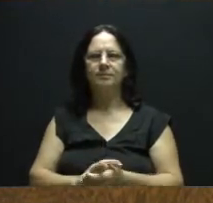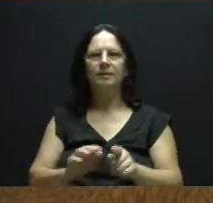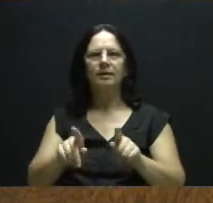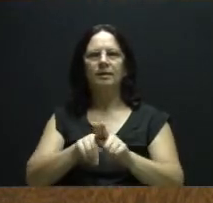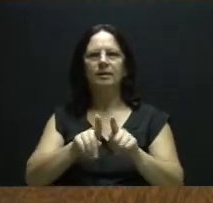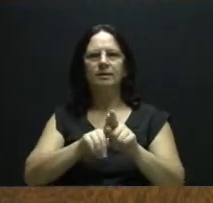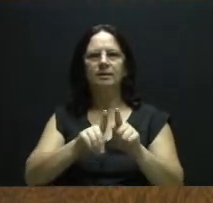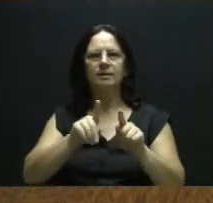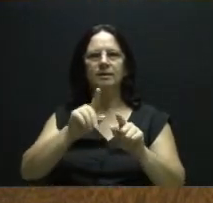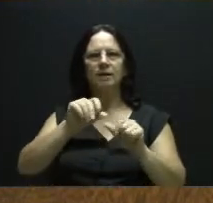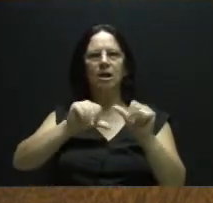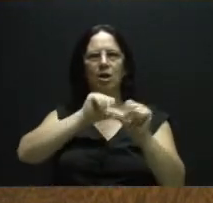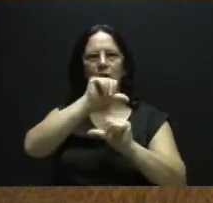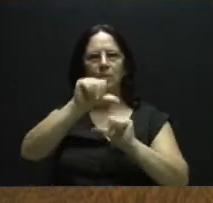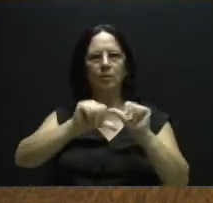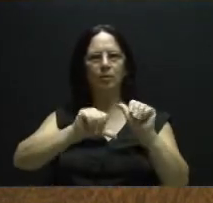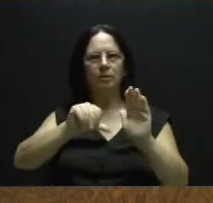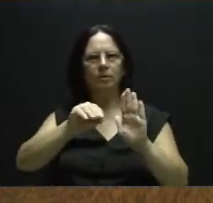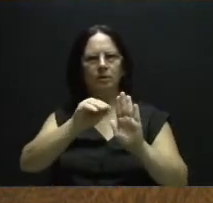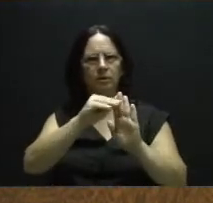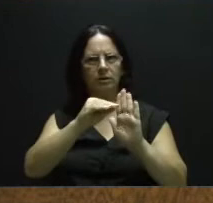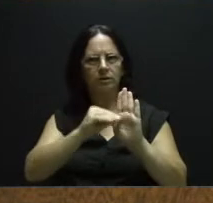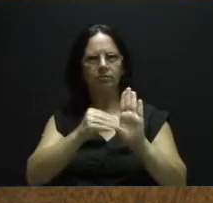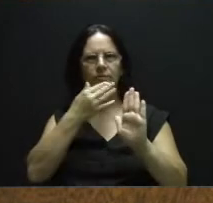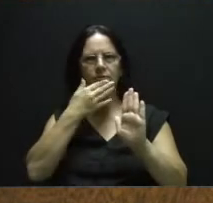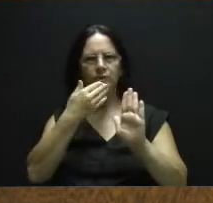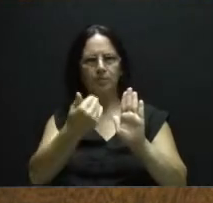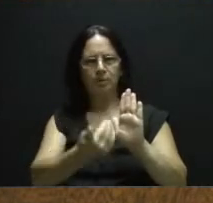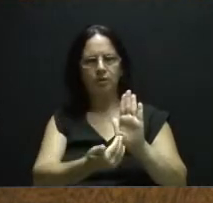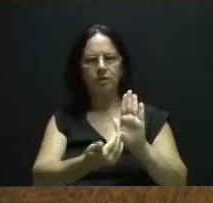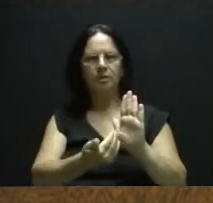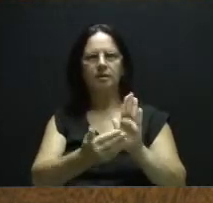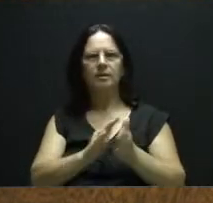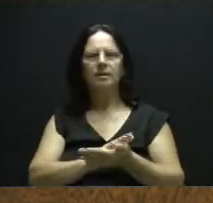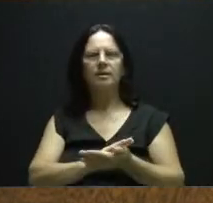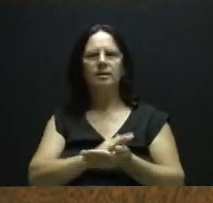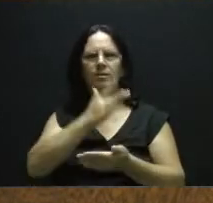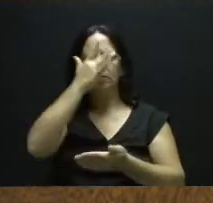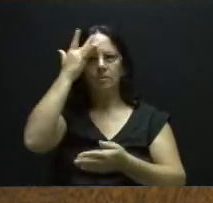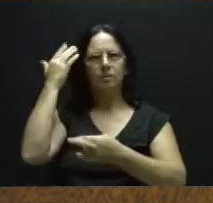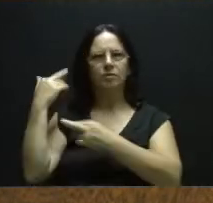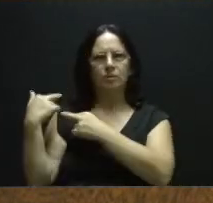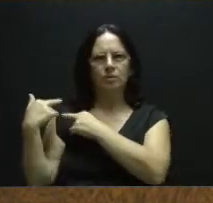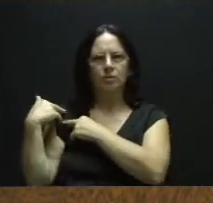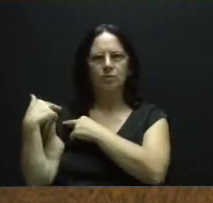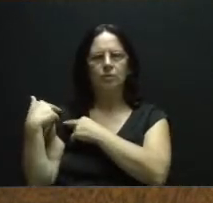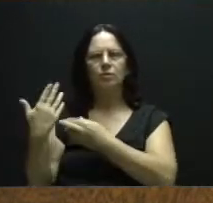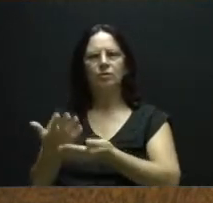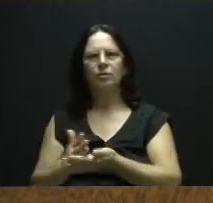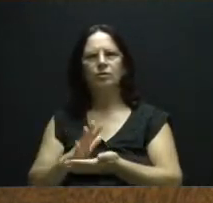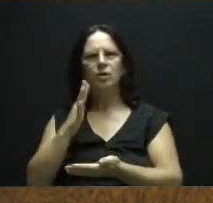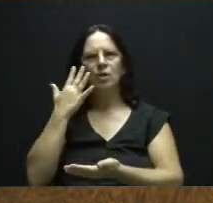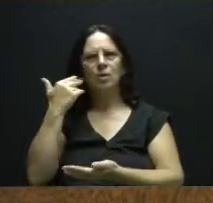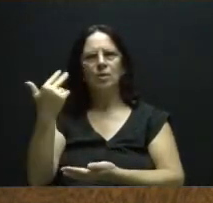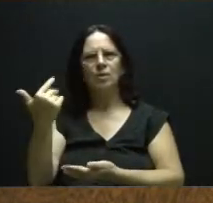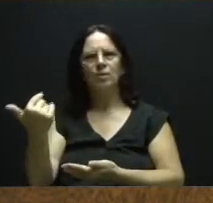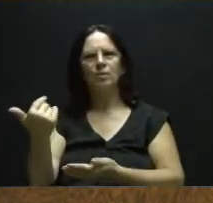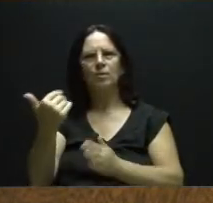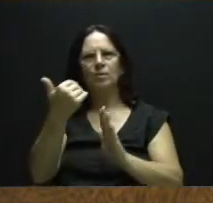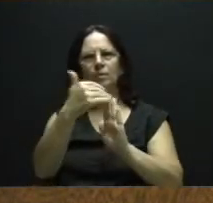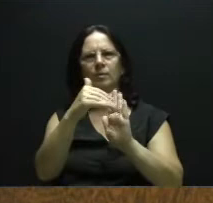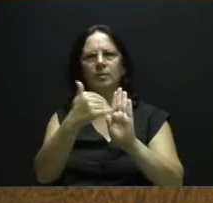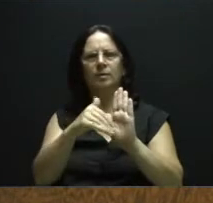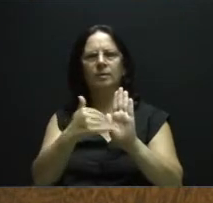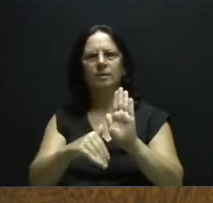um dos aspectos que cabem a estas comissões de análise o técnico jurídico legal não se vislumbram óbice à